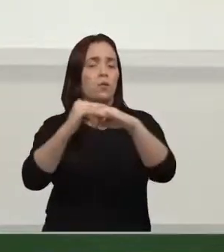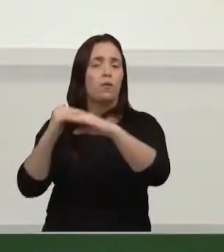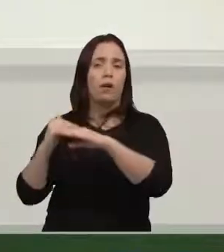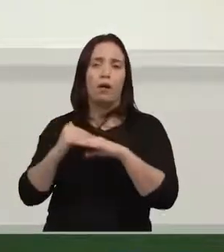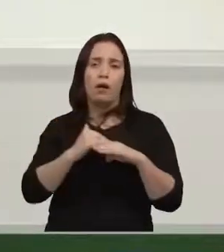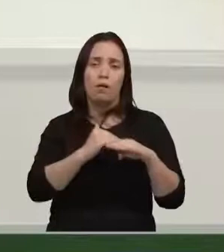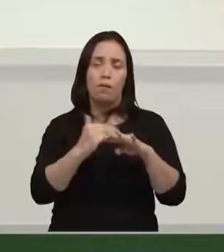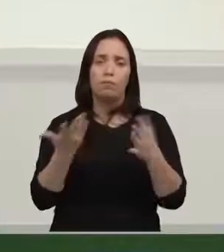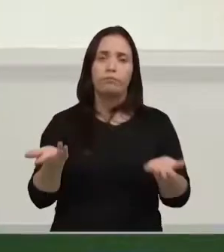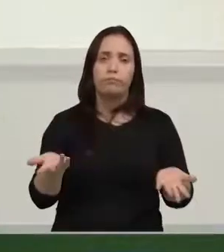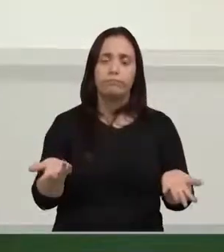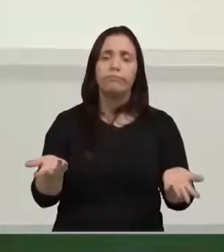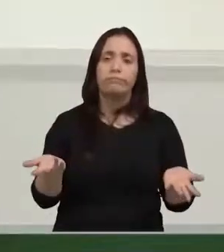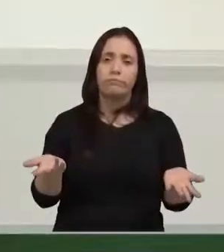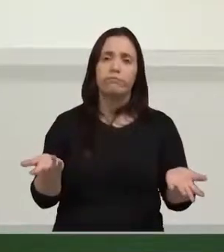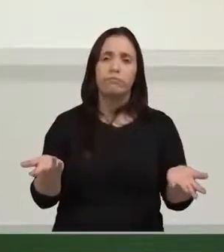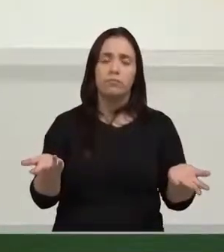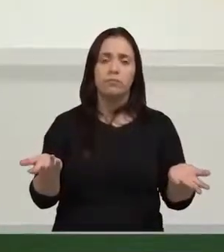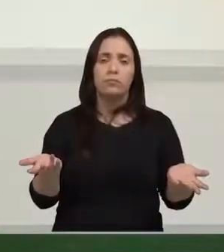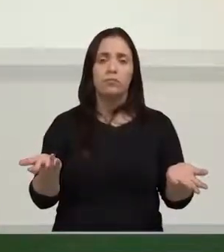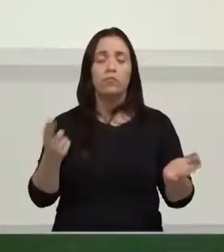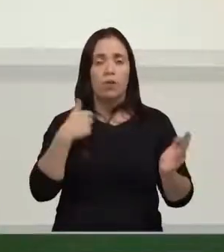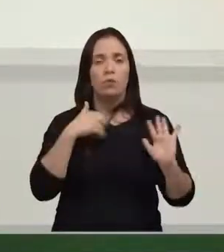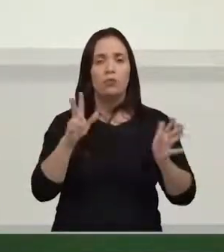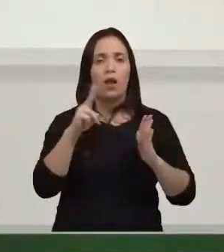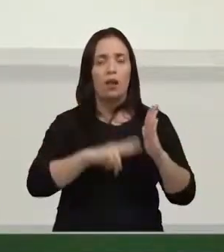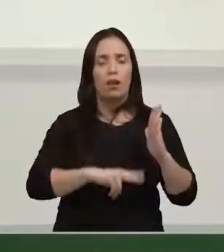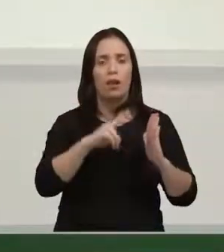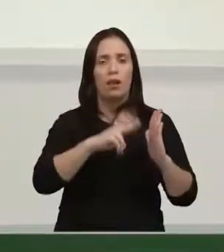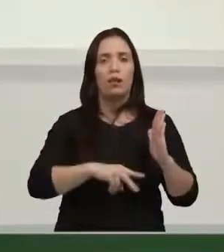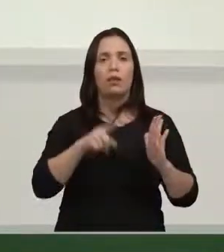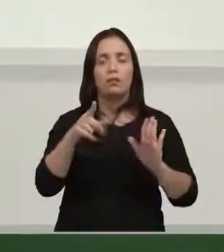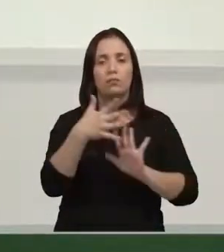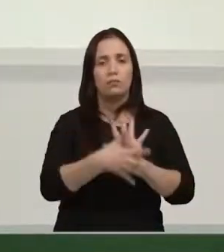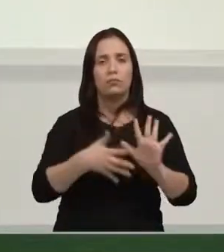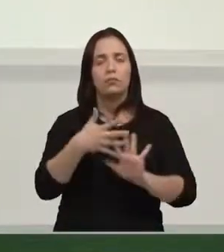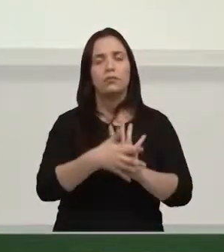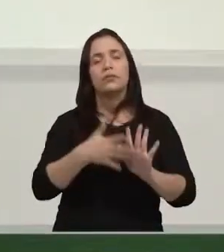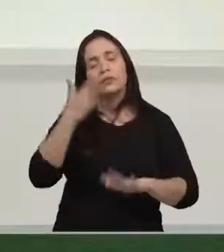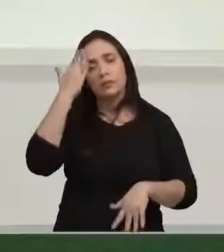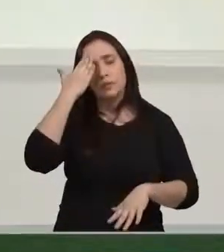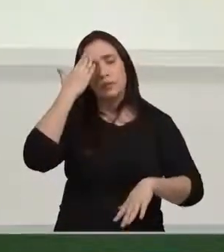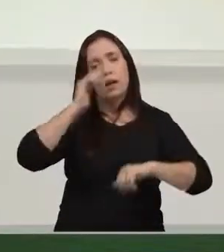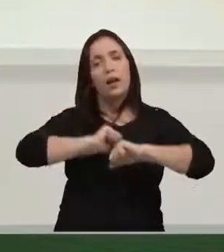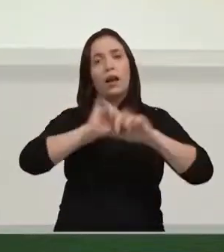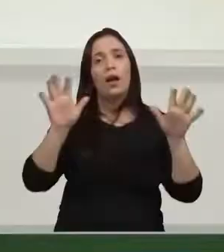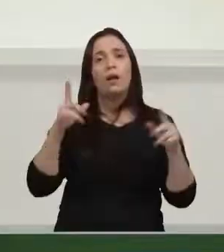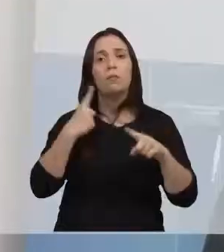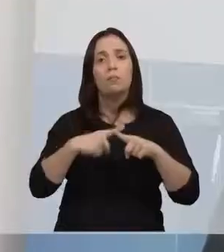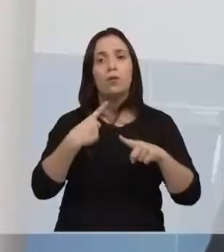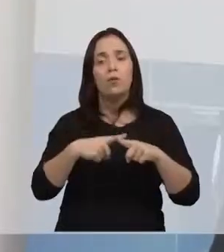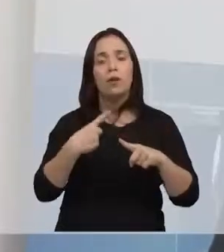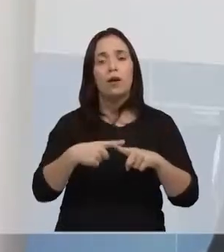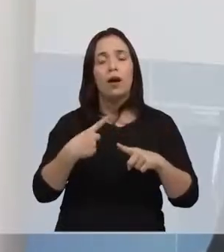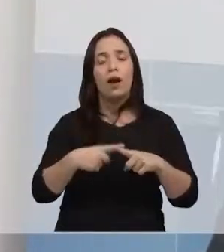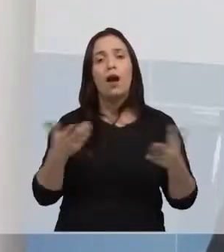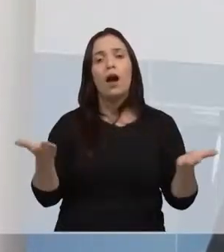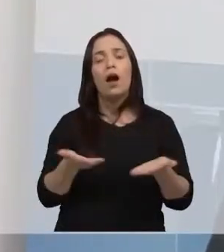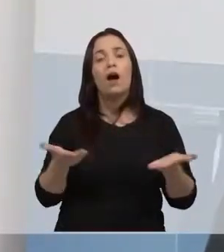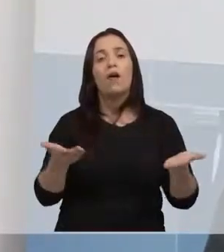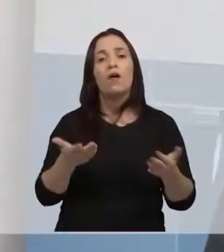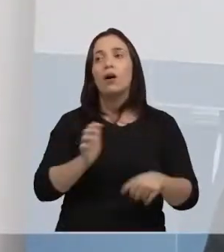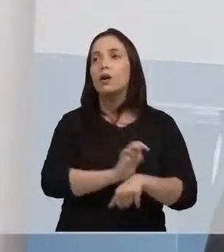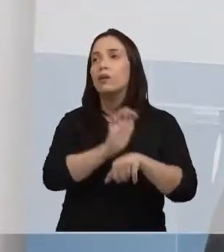simbologia é essa. Eu li essa matéria e a gente dá para entender claramente por que agora as declarações dos governadores,